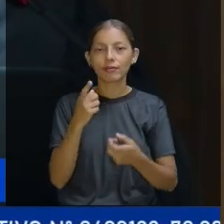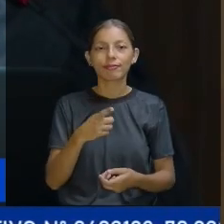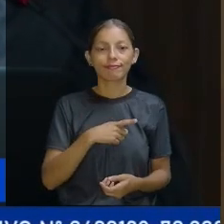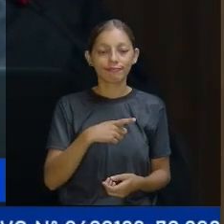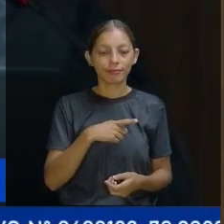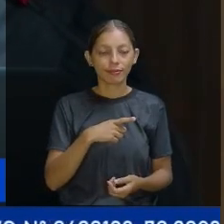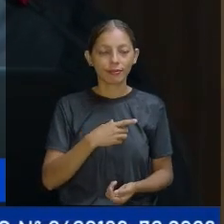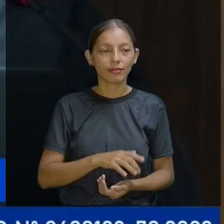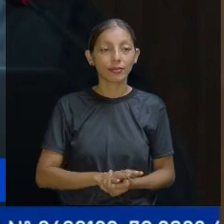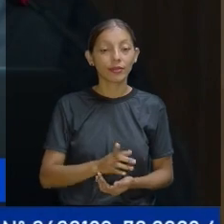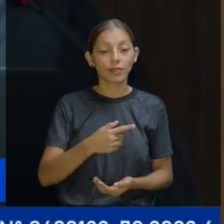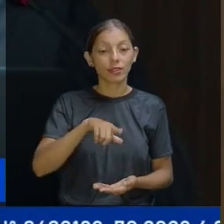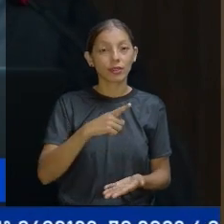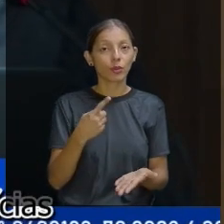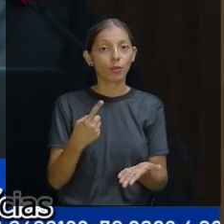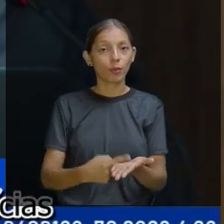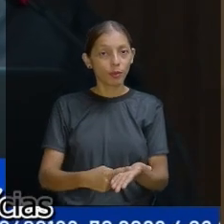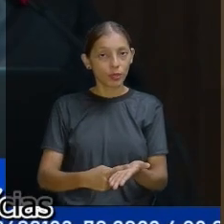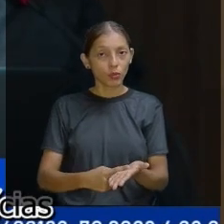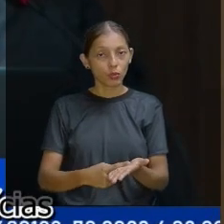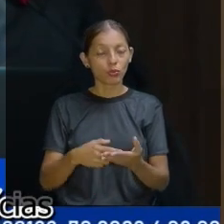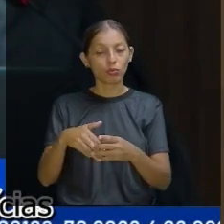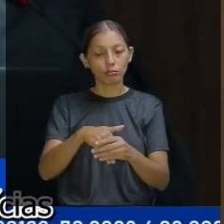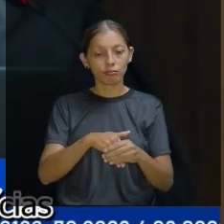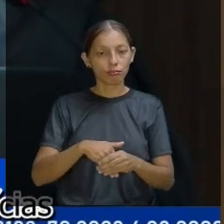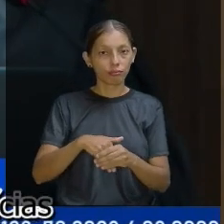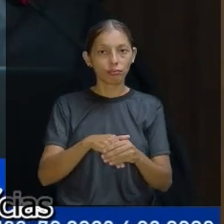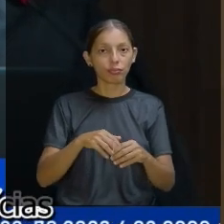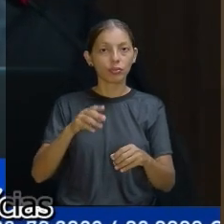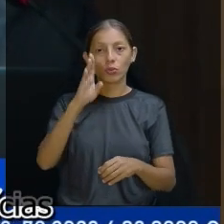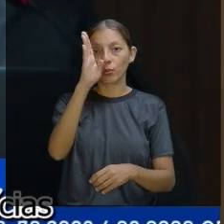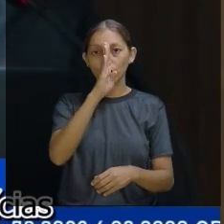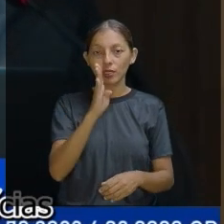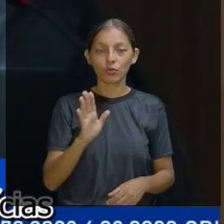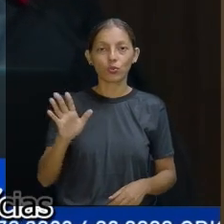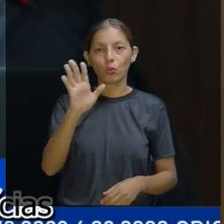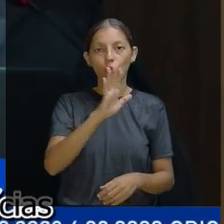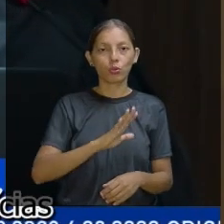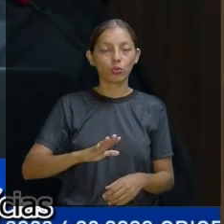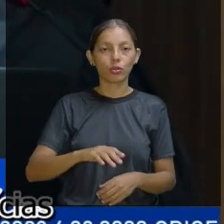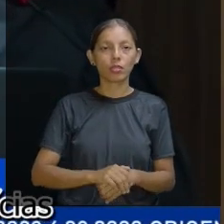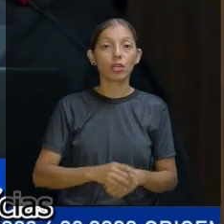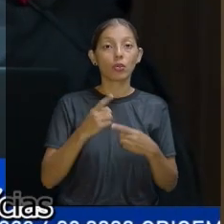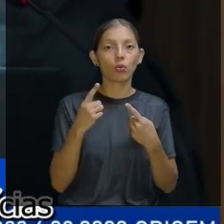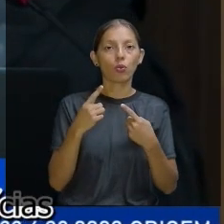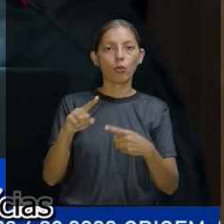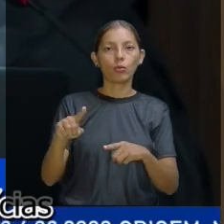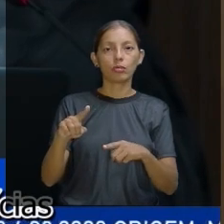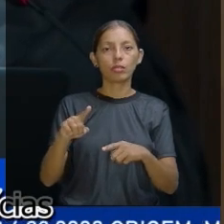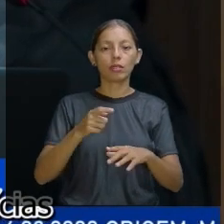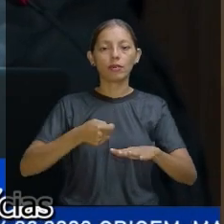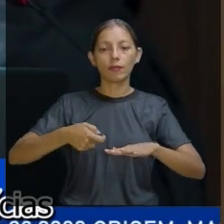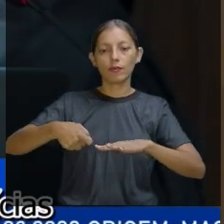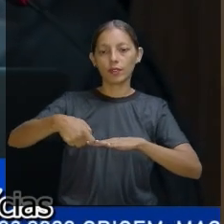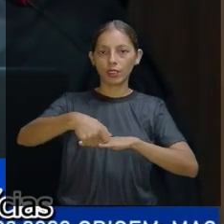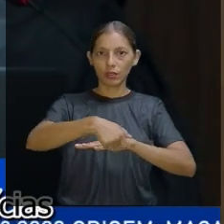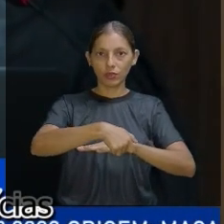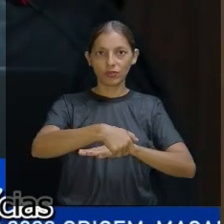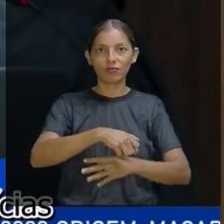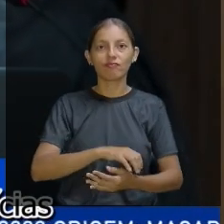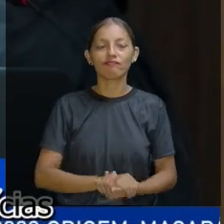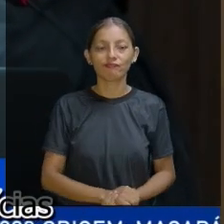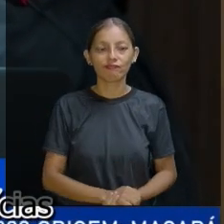Justiça Eleitoral de todo o país, de combater arduamente isso, porque essas notícias falsas,